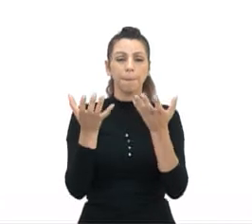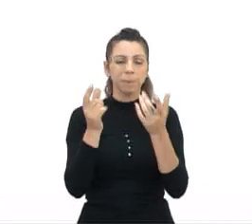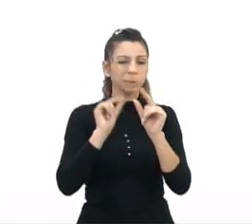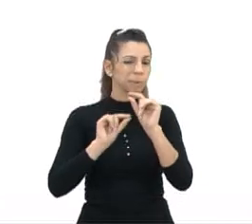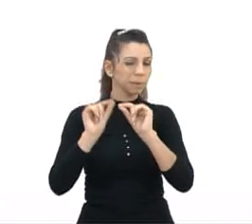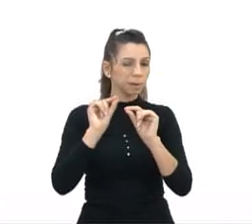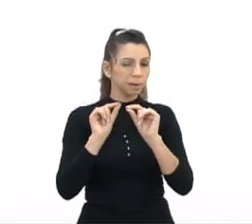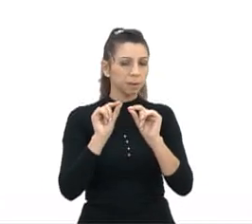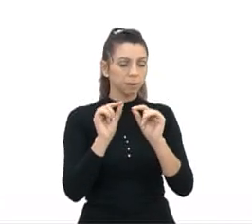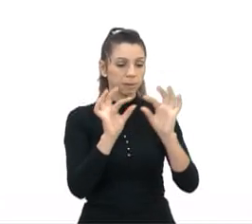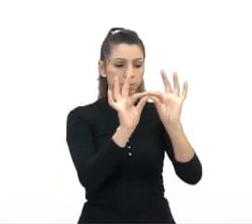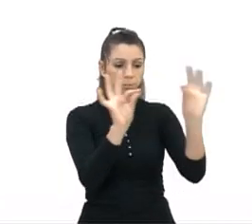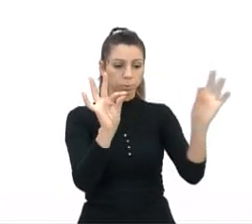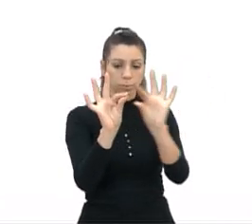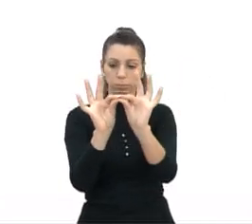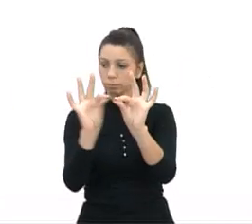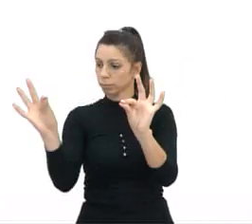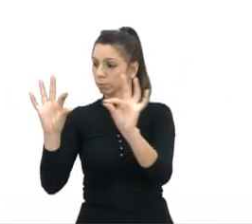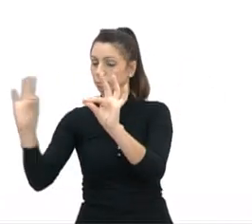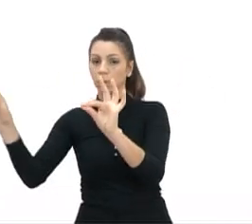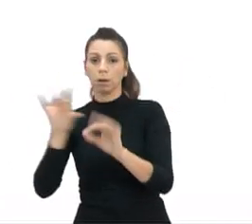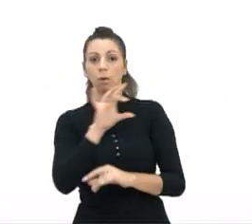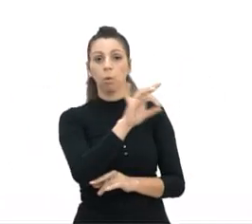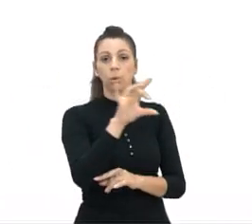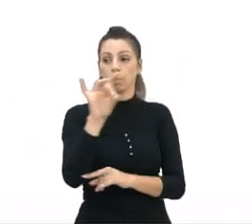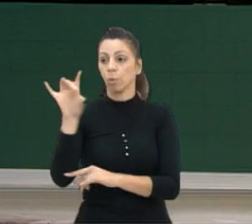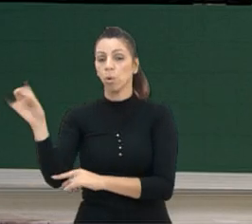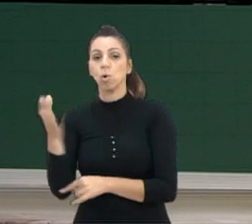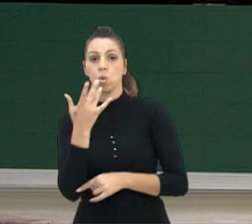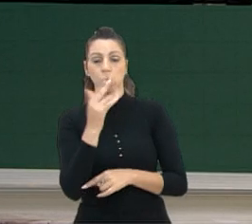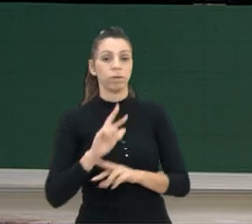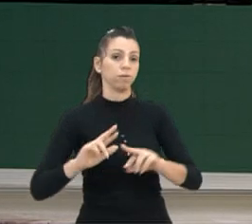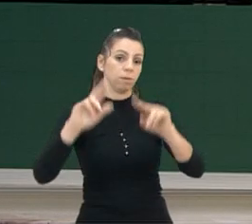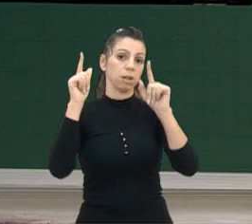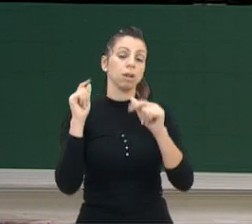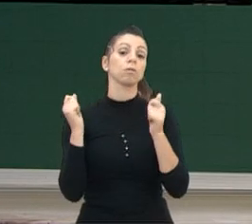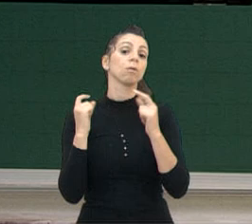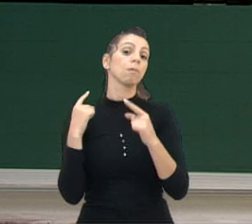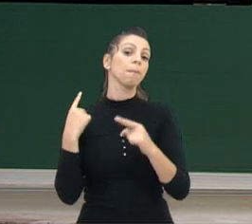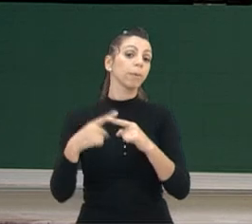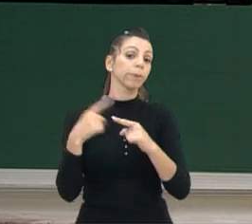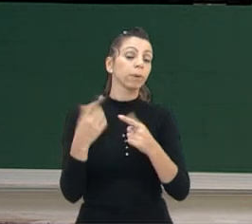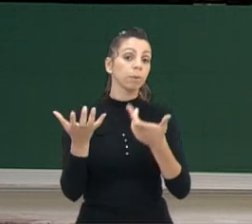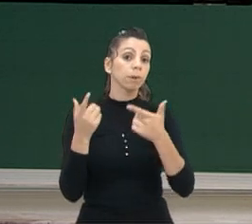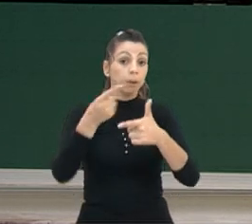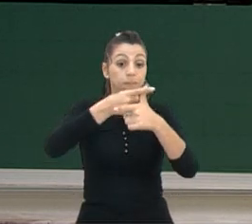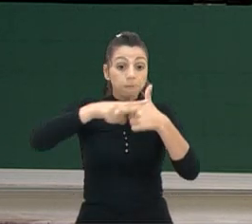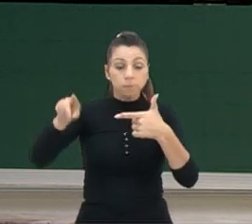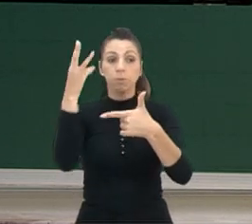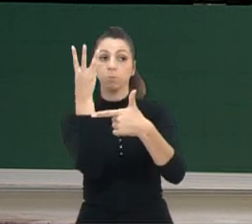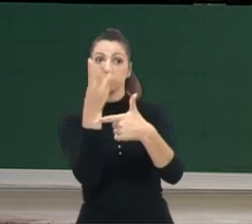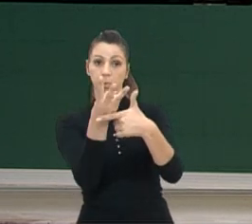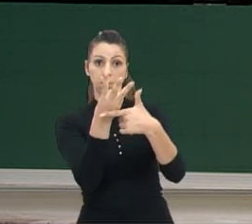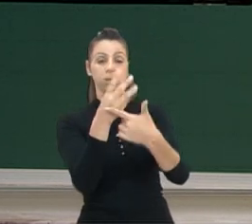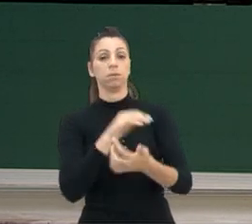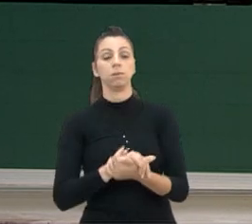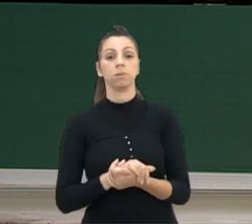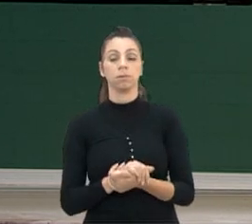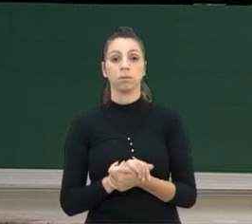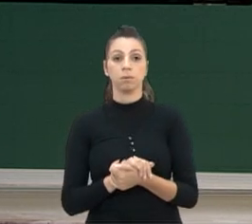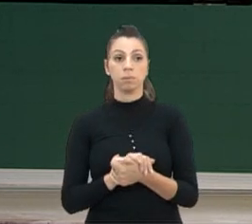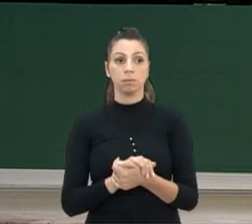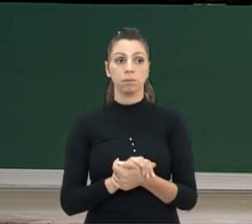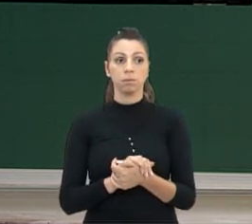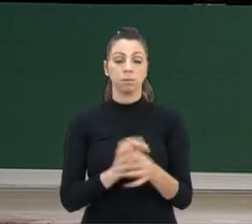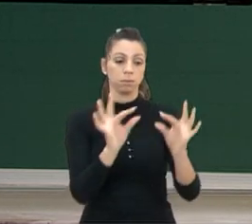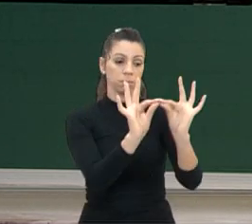dividir por 3. Então, para eu pegar o resultado disso aqui, eu vou pegar uma parte dessas.